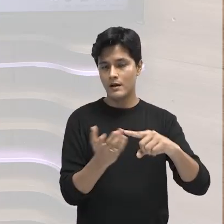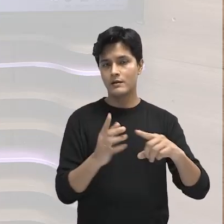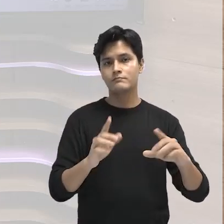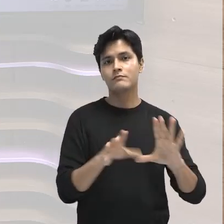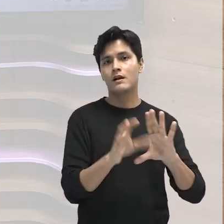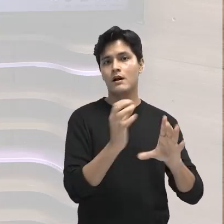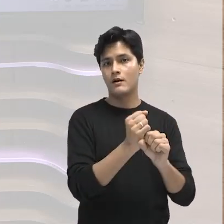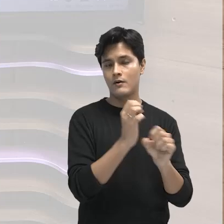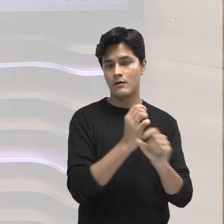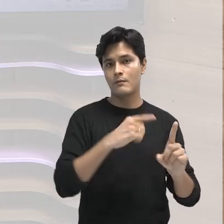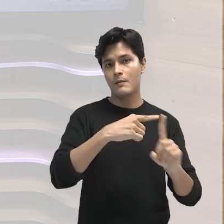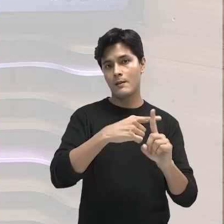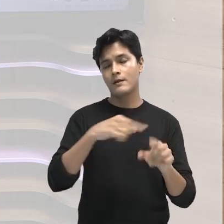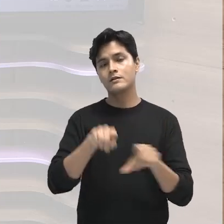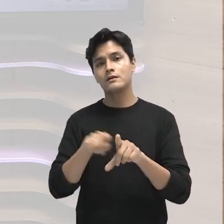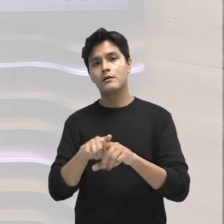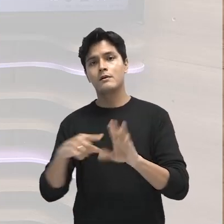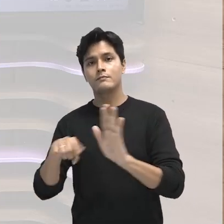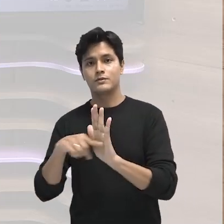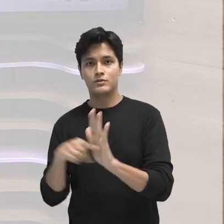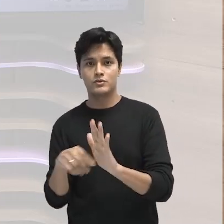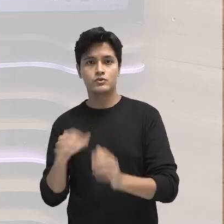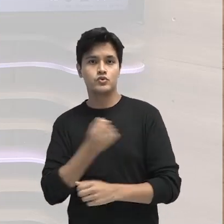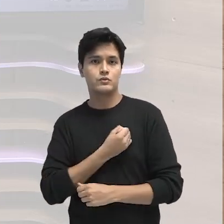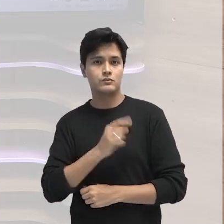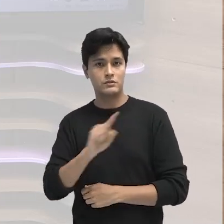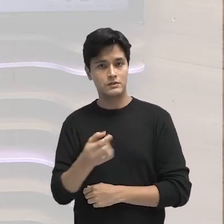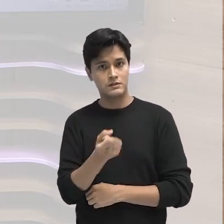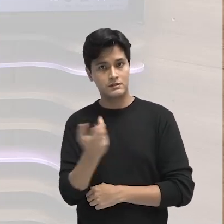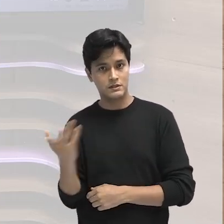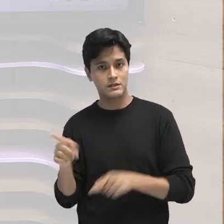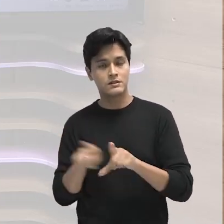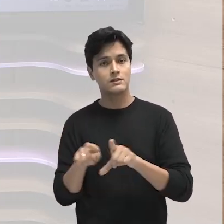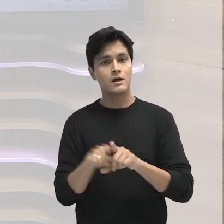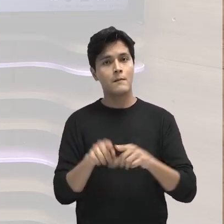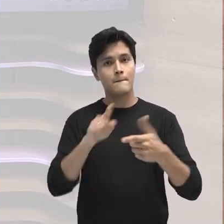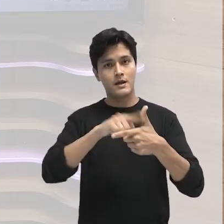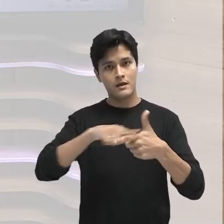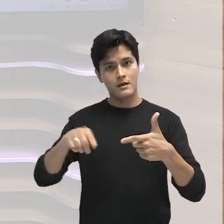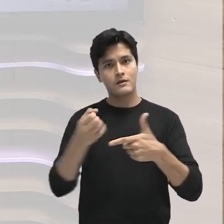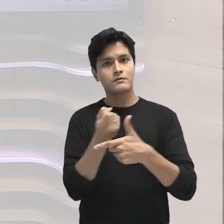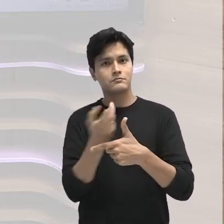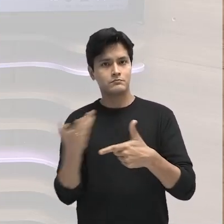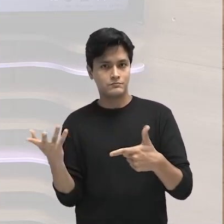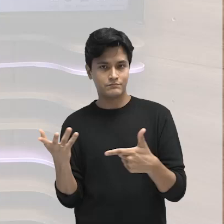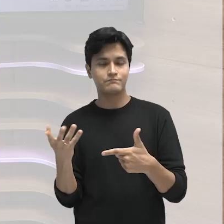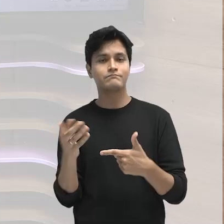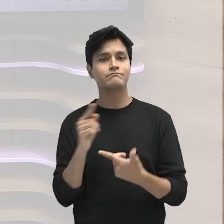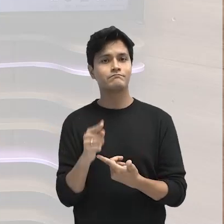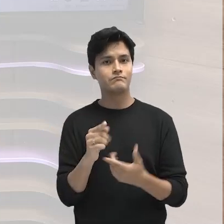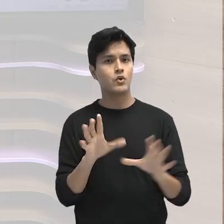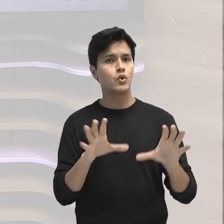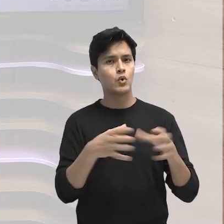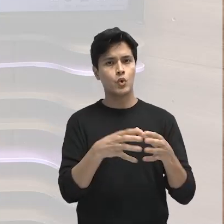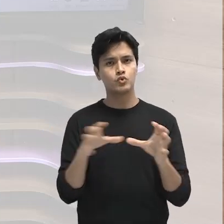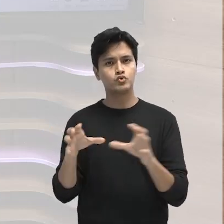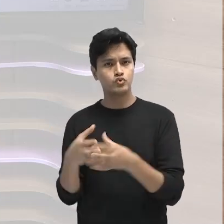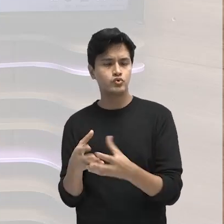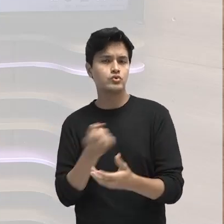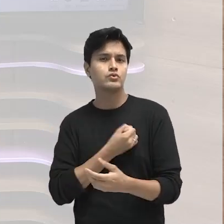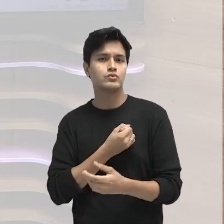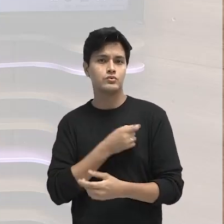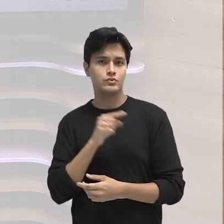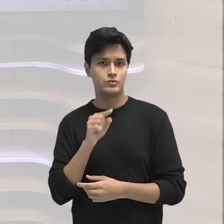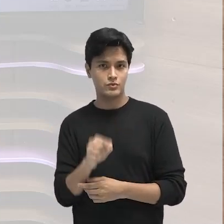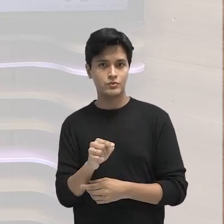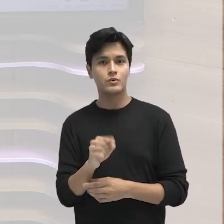números racionais e números decimais, onde números racionais e números decimais, eles compõem justamente